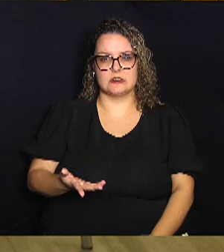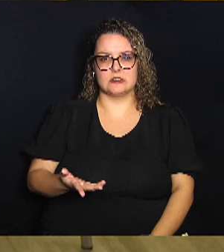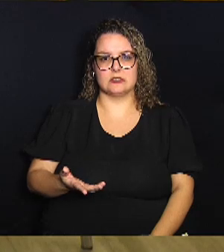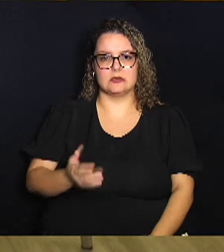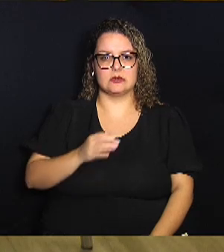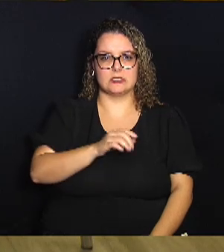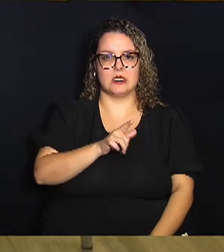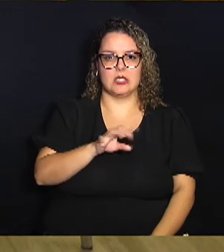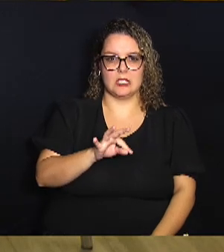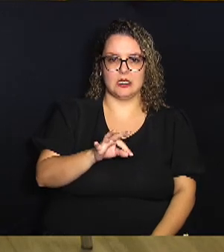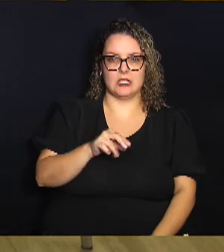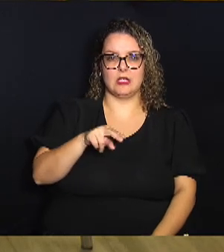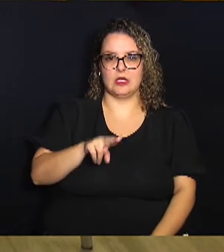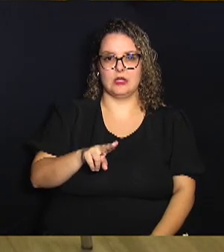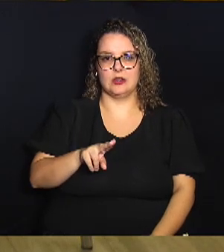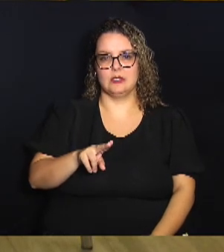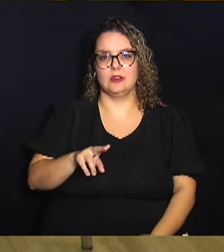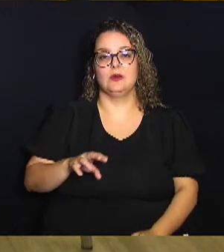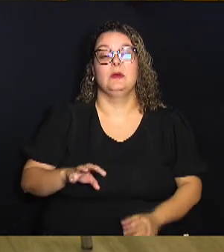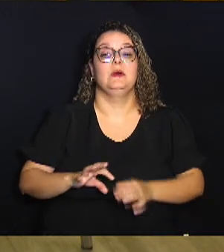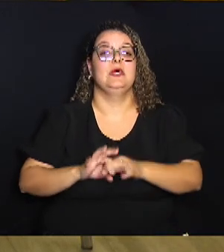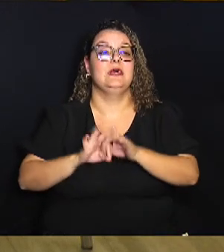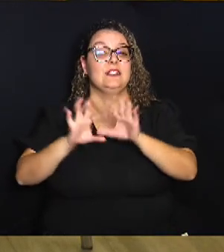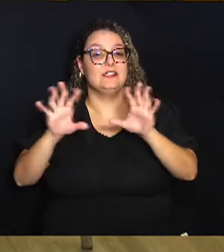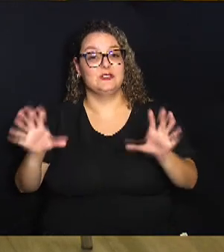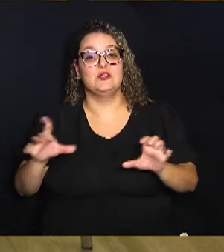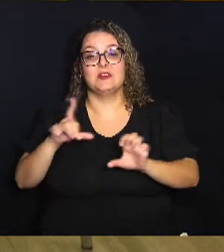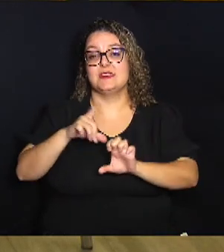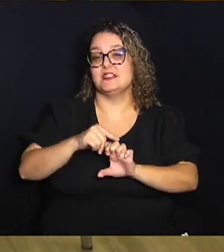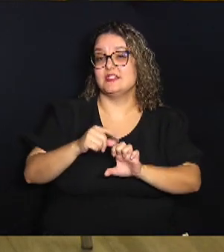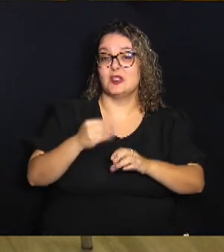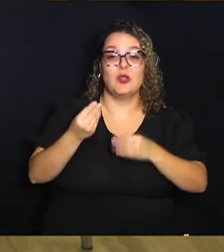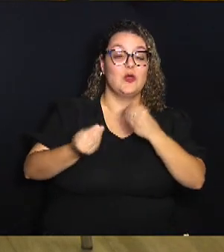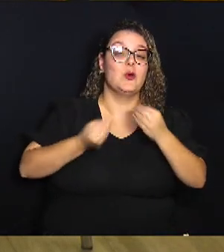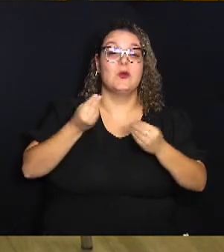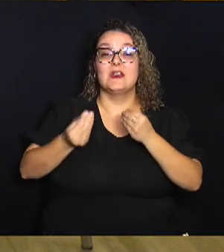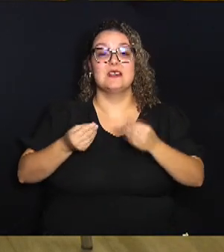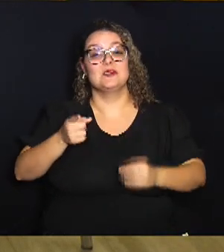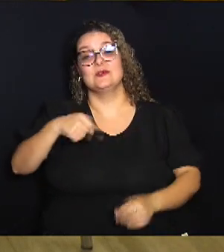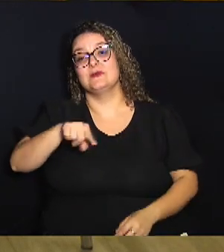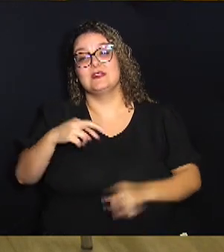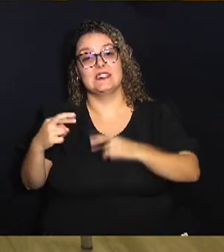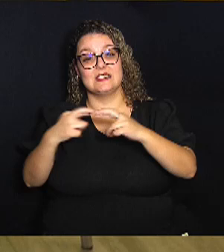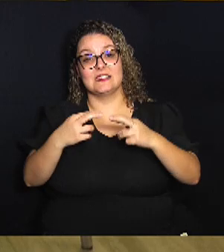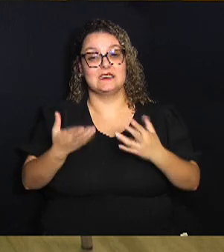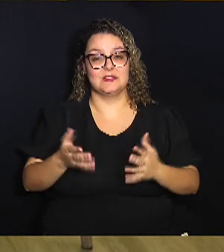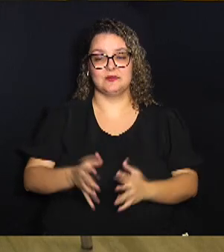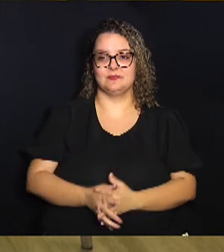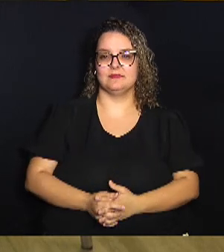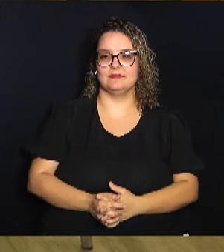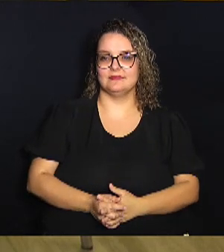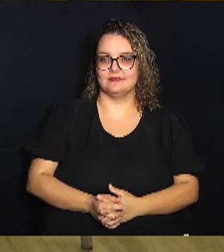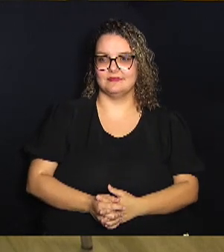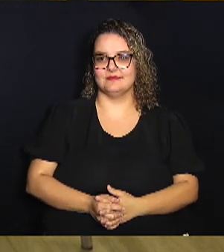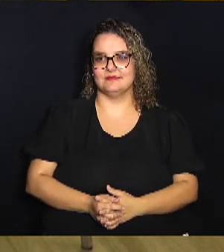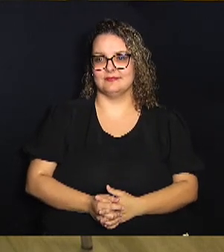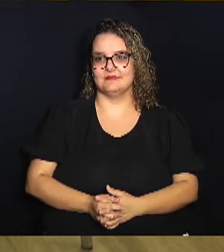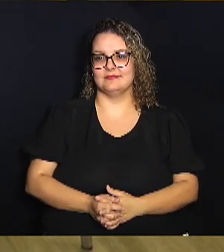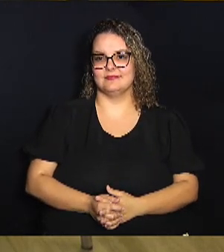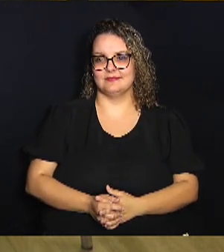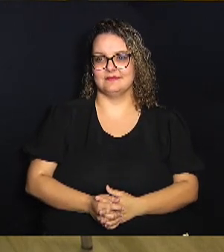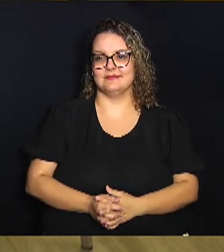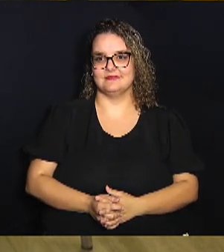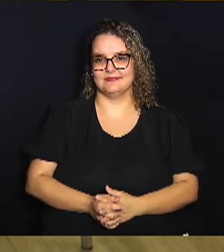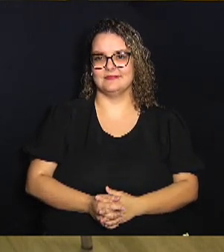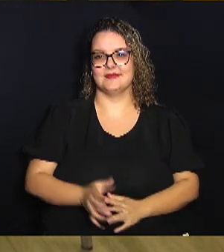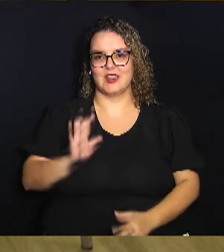CLT ou ser livre, ser empreendedor? Como que vocês analisam isso? Eu acho que